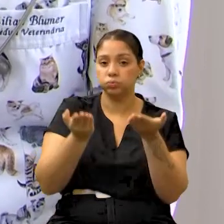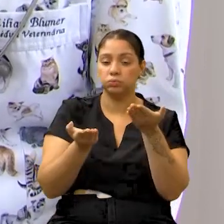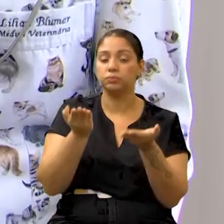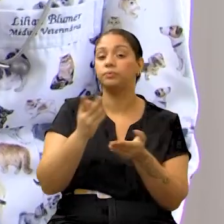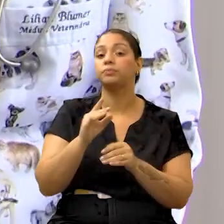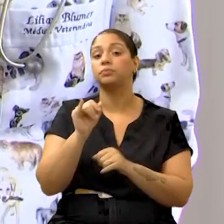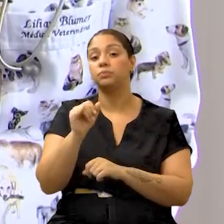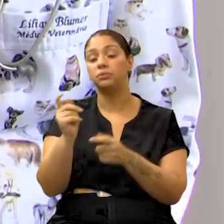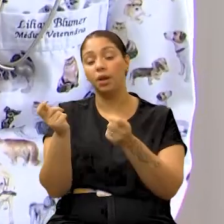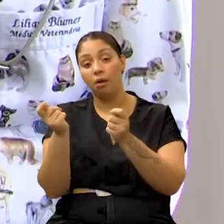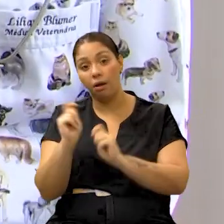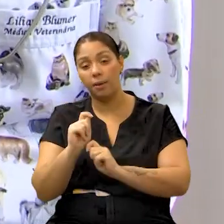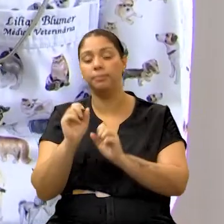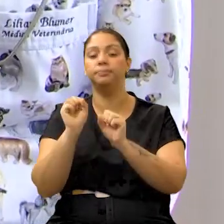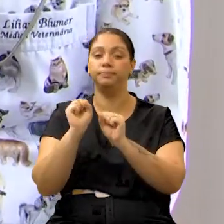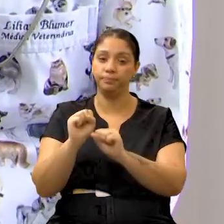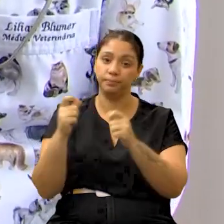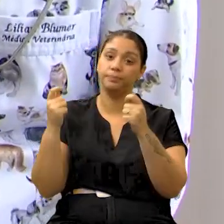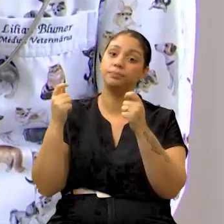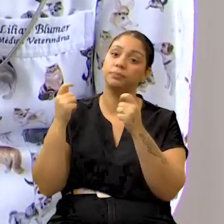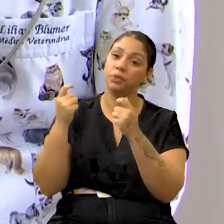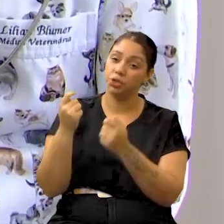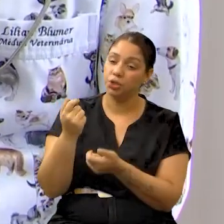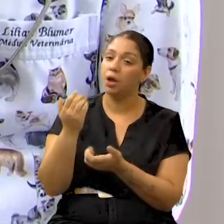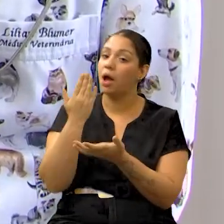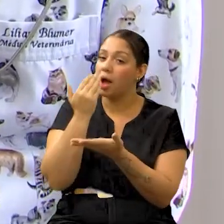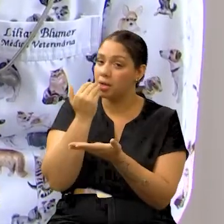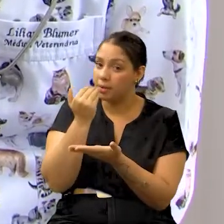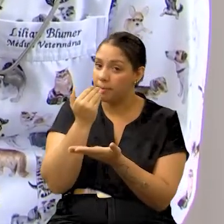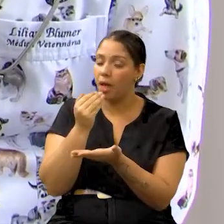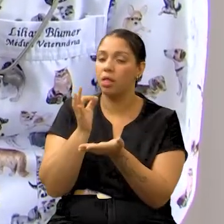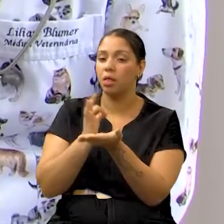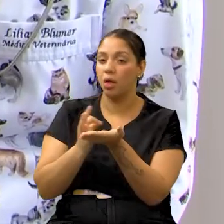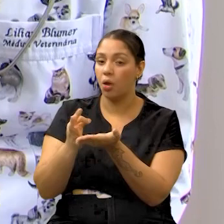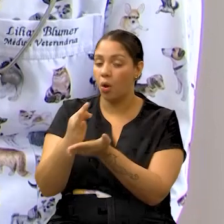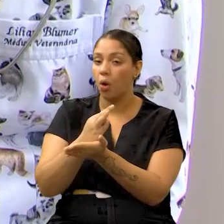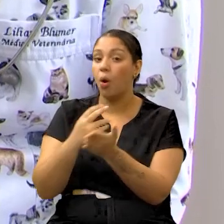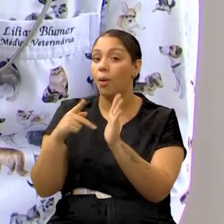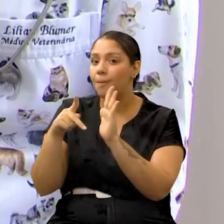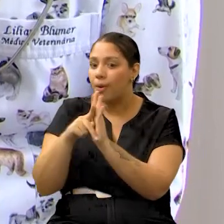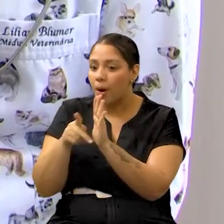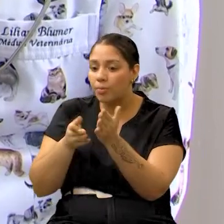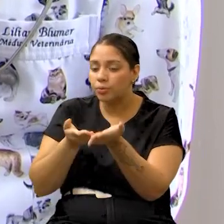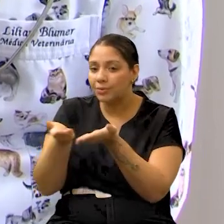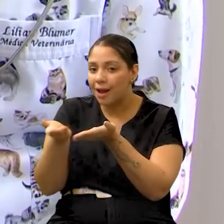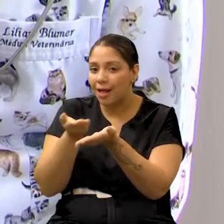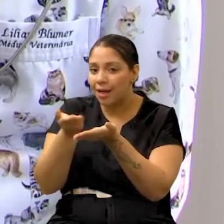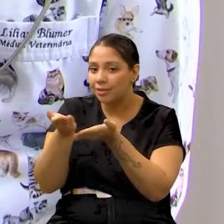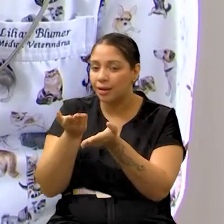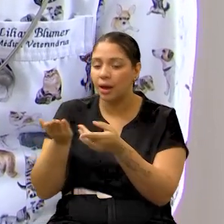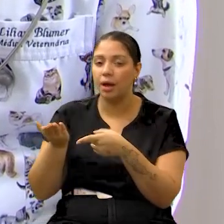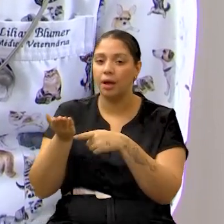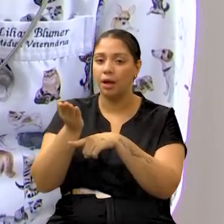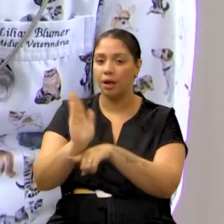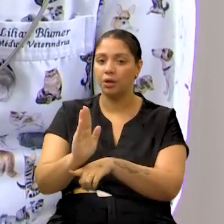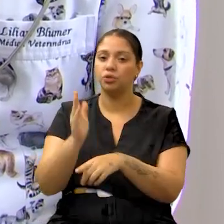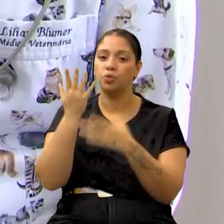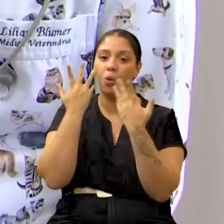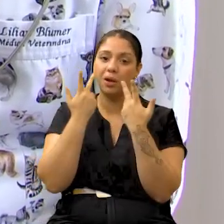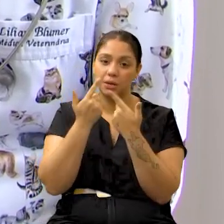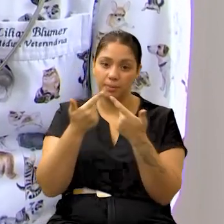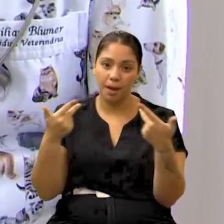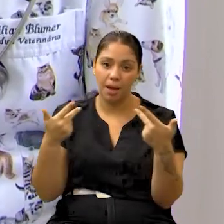Se possível e se necessário, a gente entra sim com os alimentos terapêuticos que vão também contribuir para o tratamento